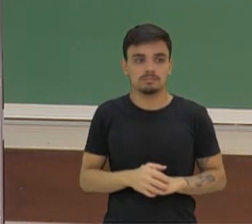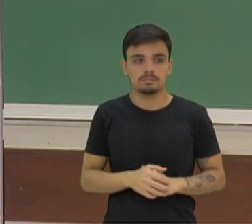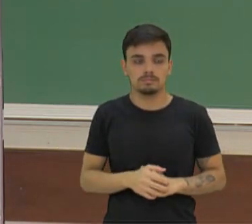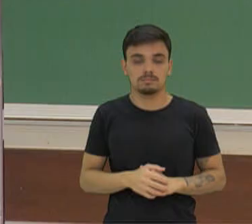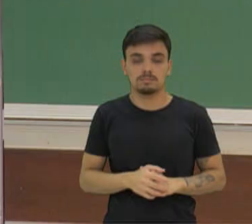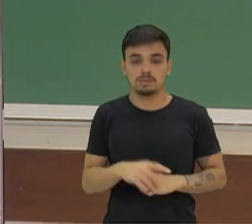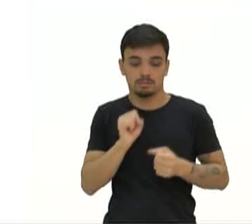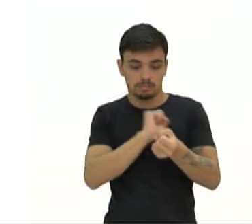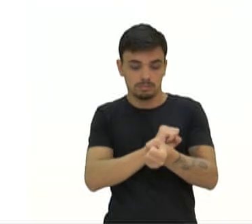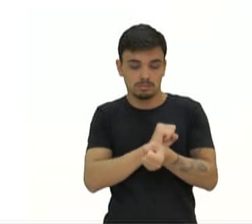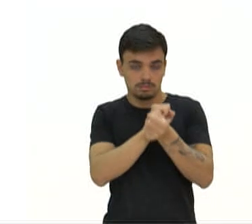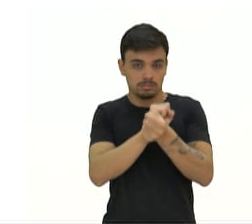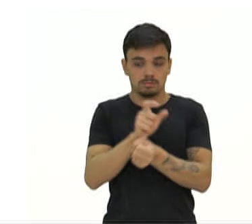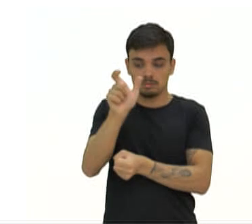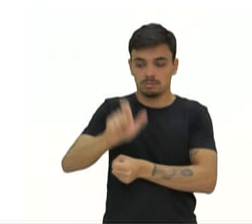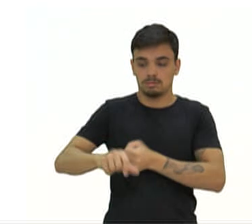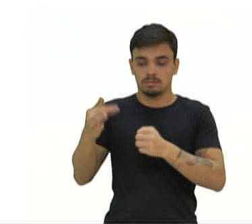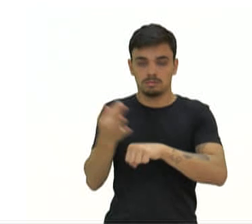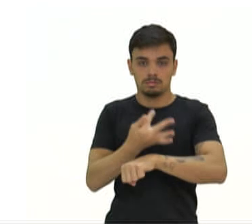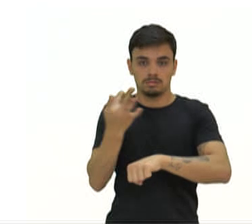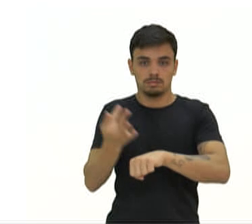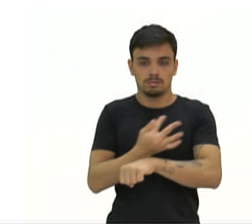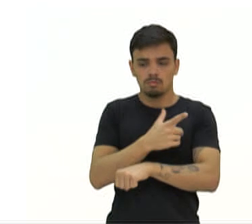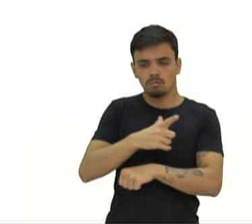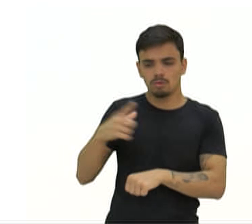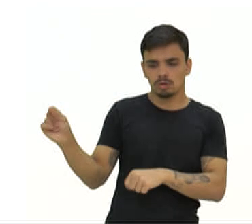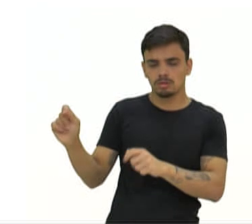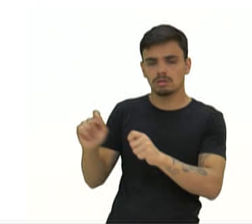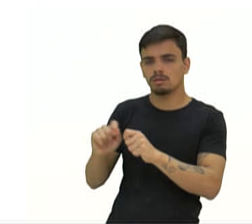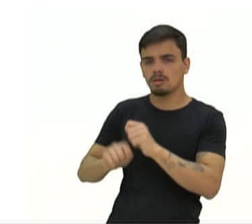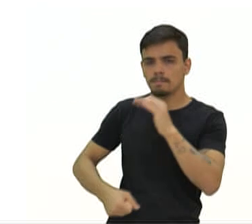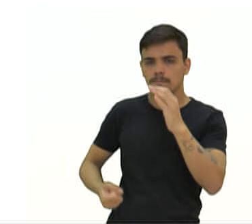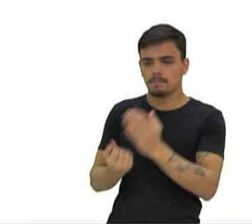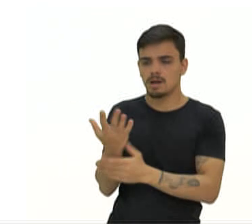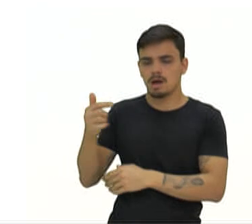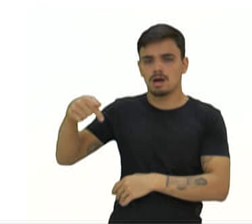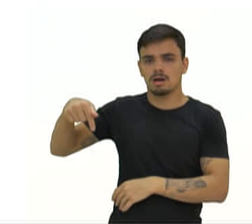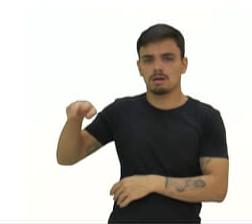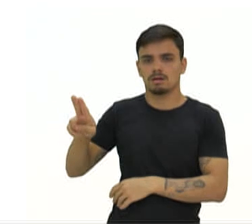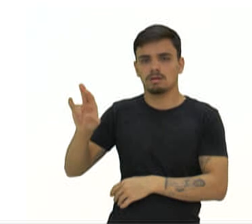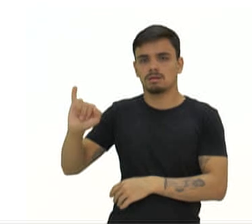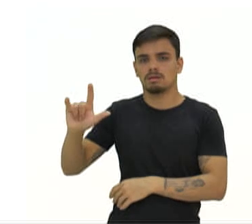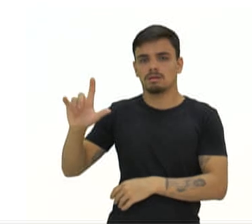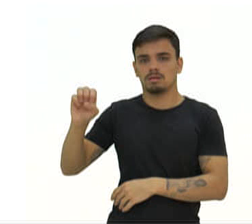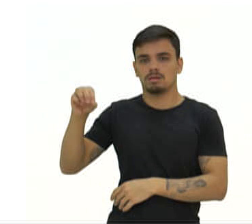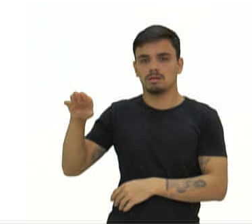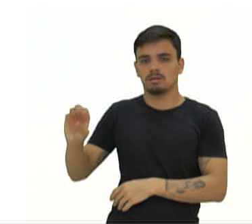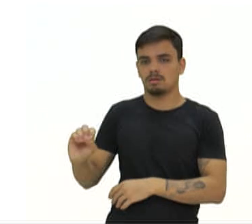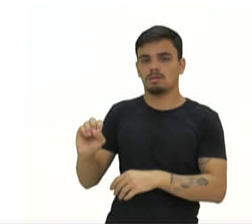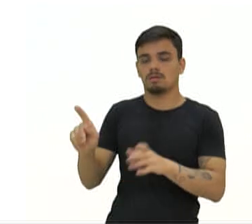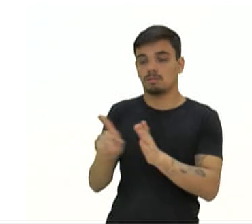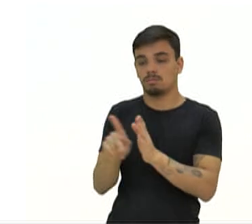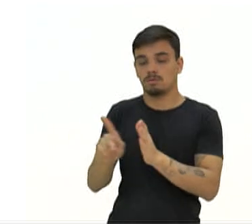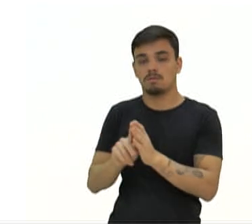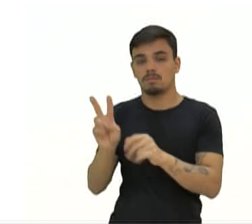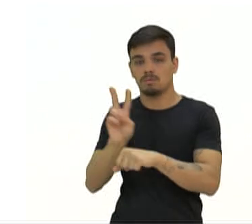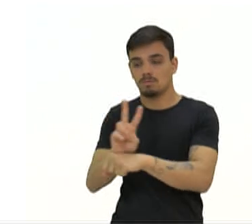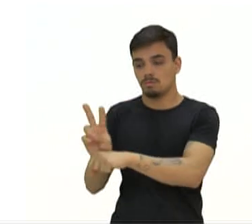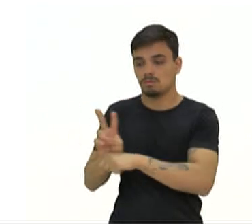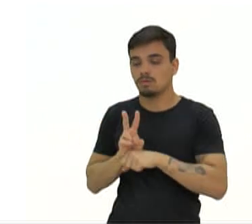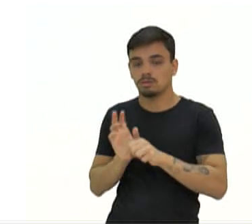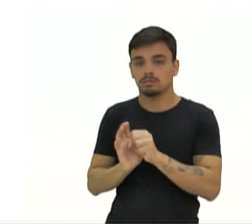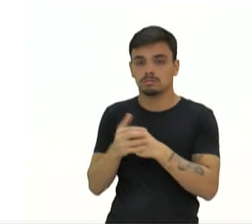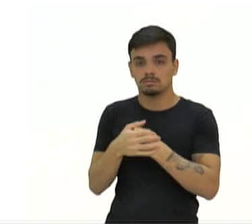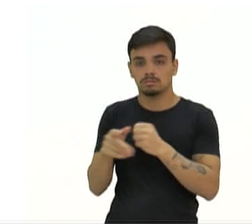Os escravizados resistiam à exploração fugindo e formando os quilombos, que consistiam em refúgios para os escravizados